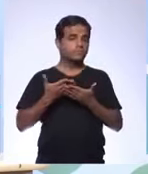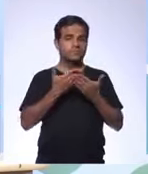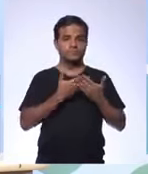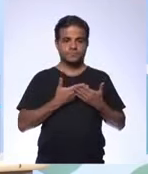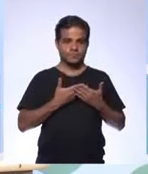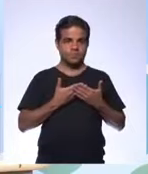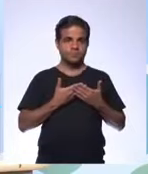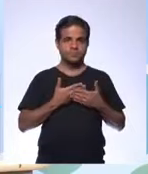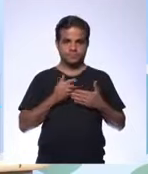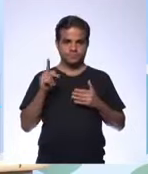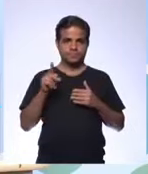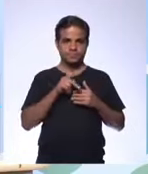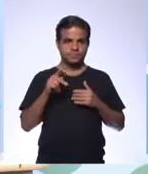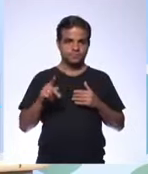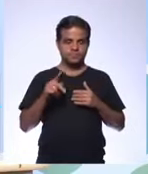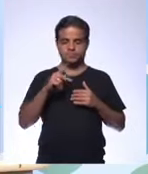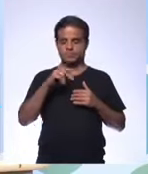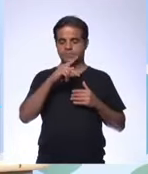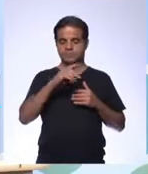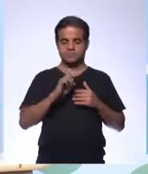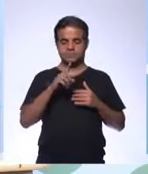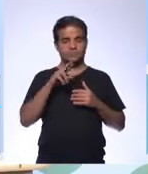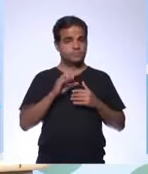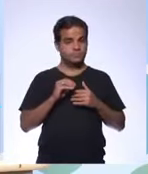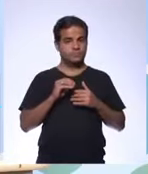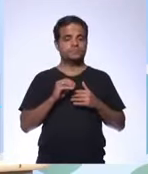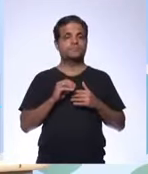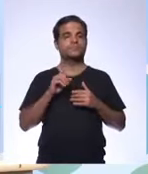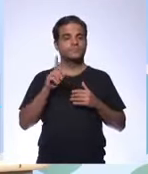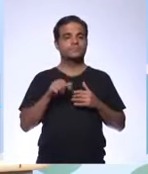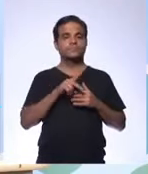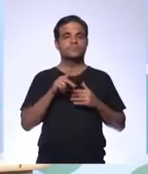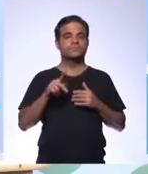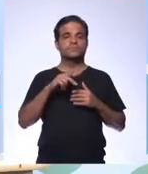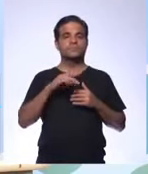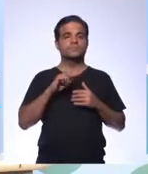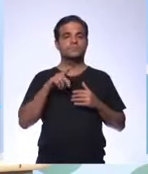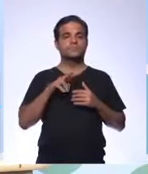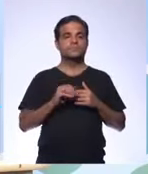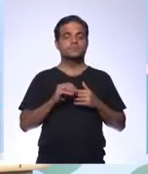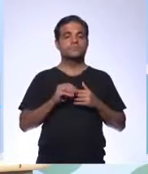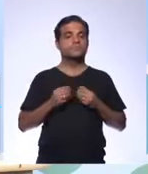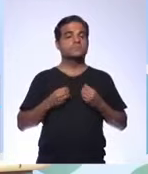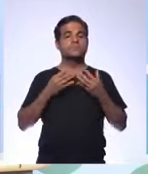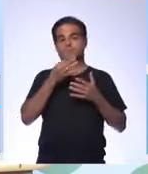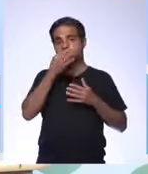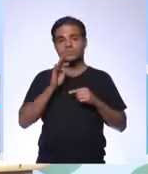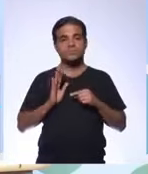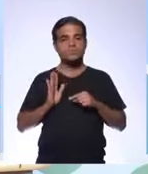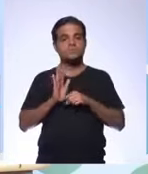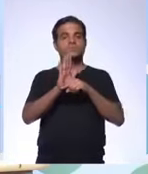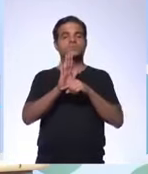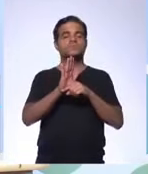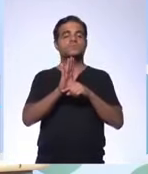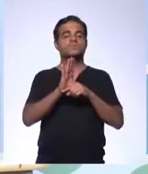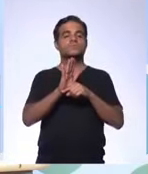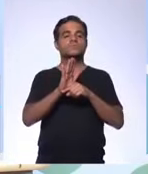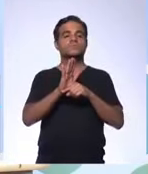é? Como o professor Pedro, né? Agora não é estudante, é o professor Pedro, dá a sua contribuição e ele vai dizer